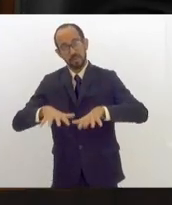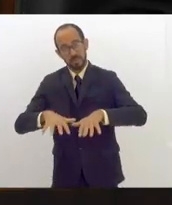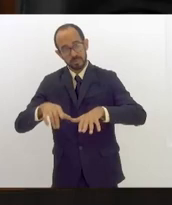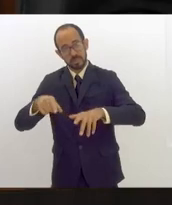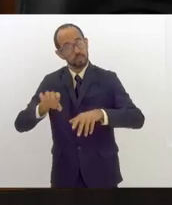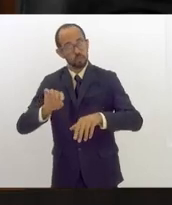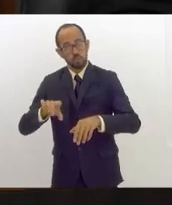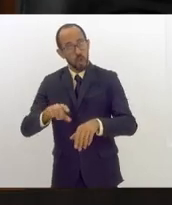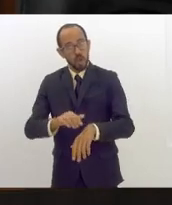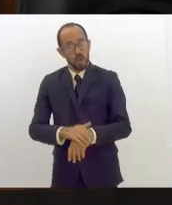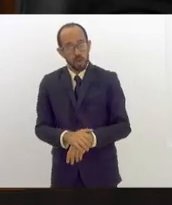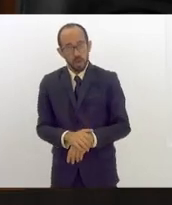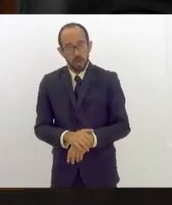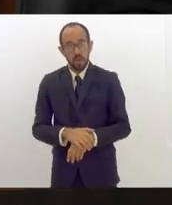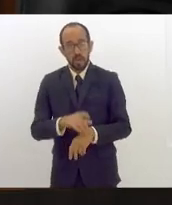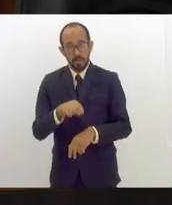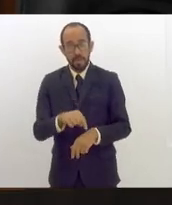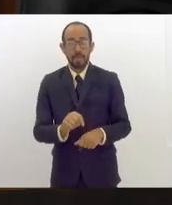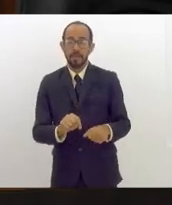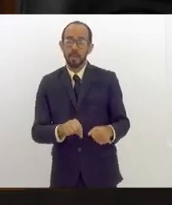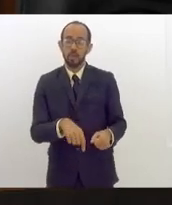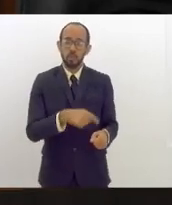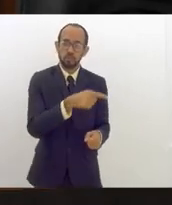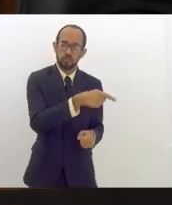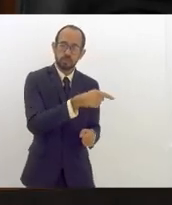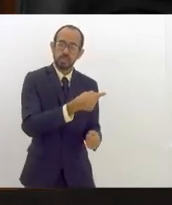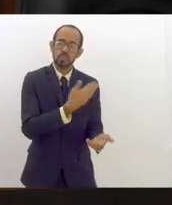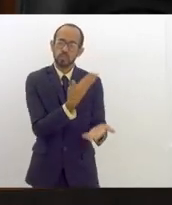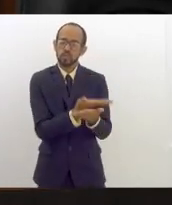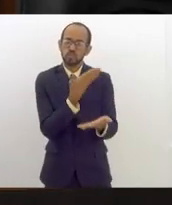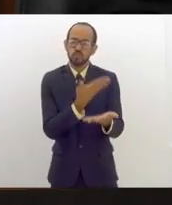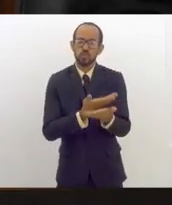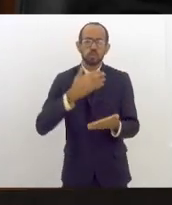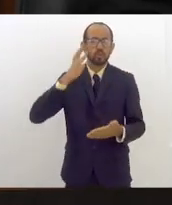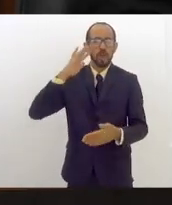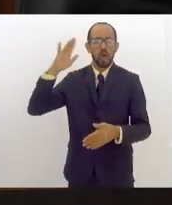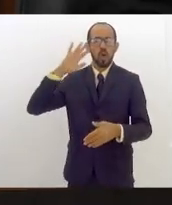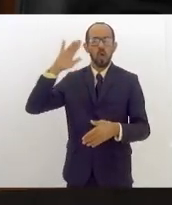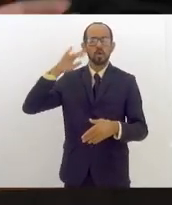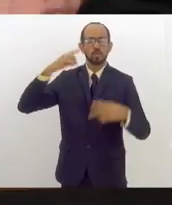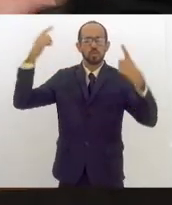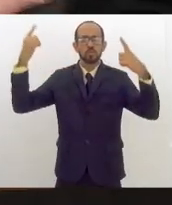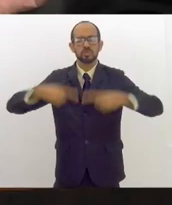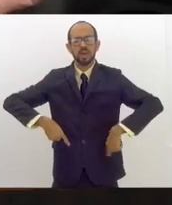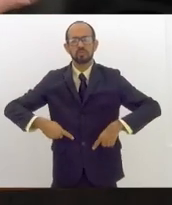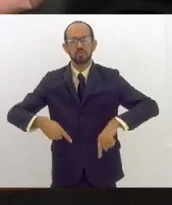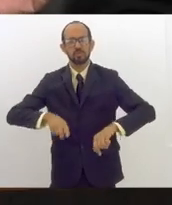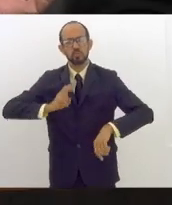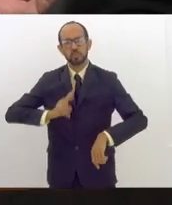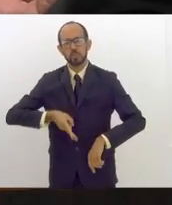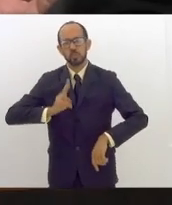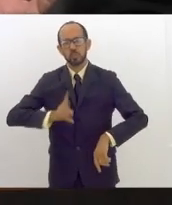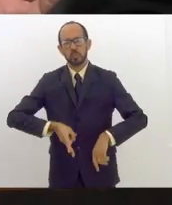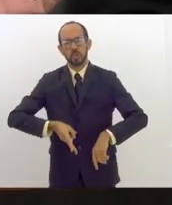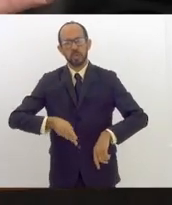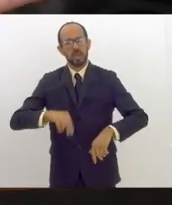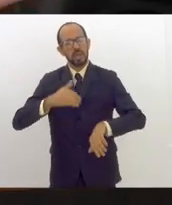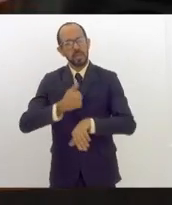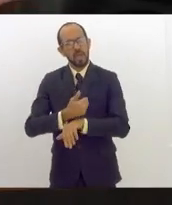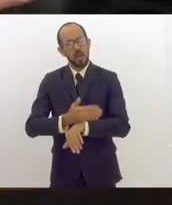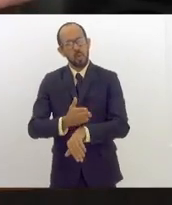compete a vocês uma hermenêutica com estudo permanente Um Desafio permanente cada hora surge um desafio novo